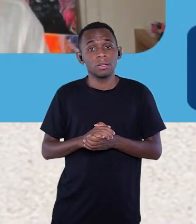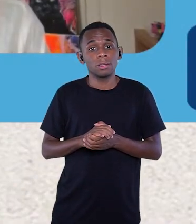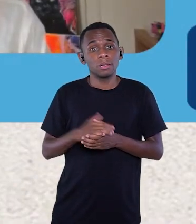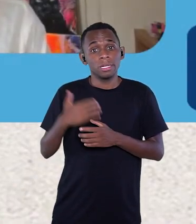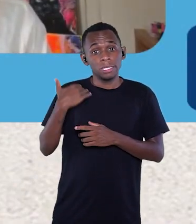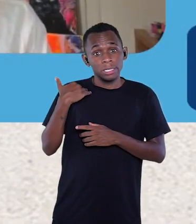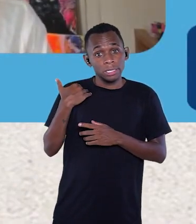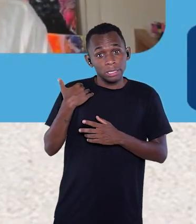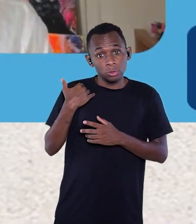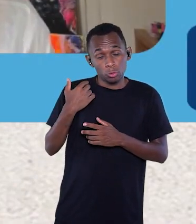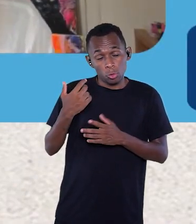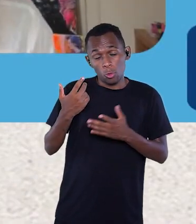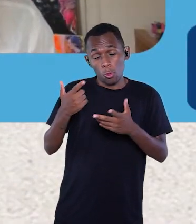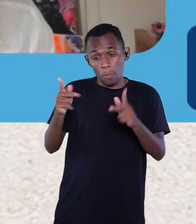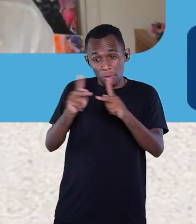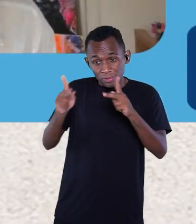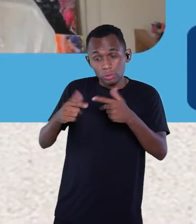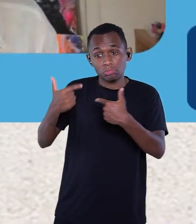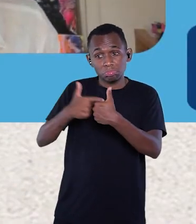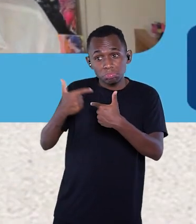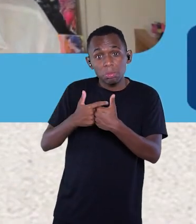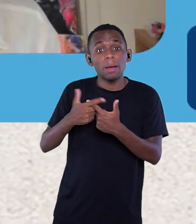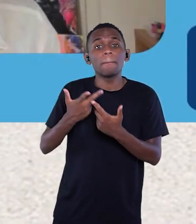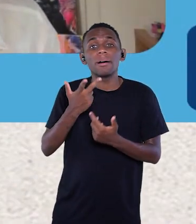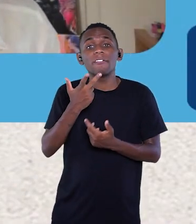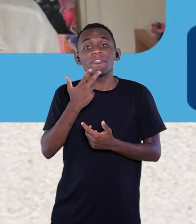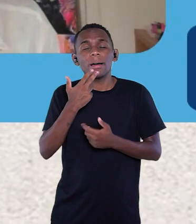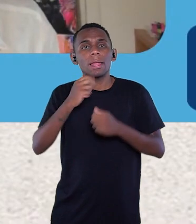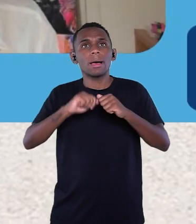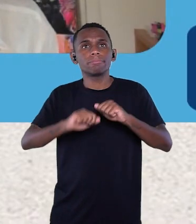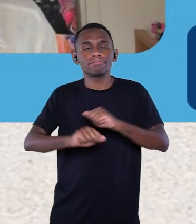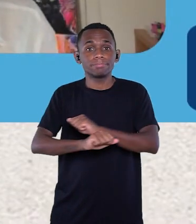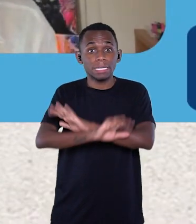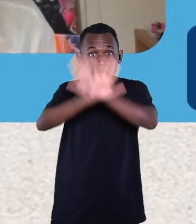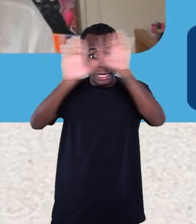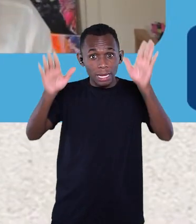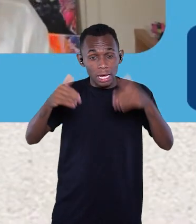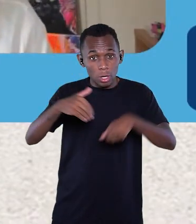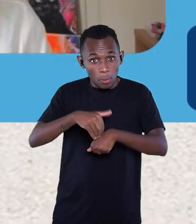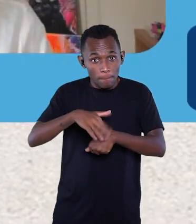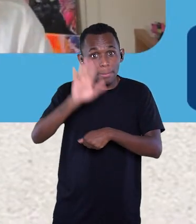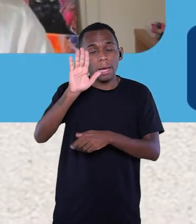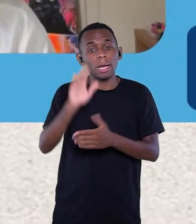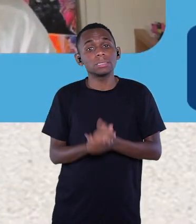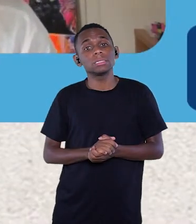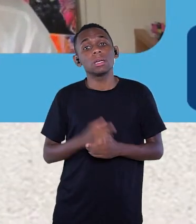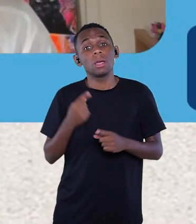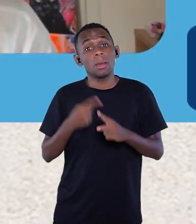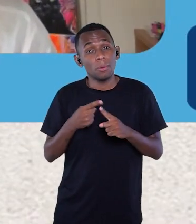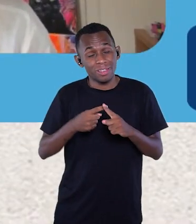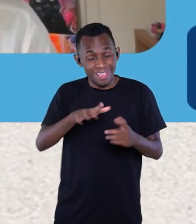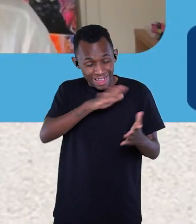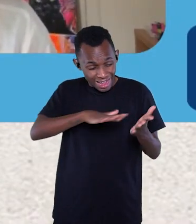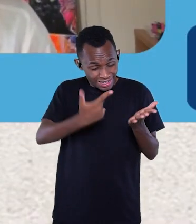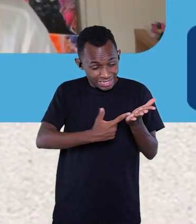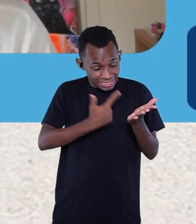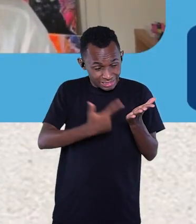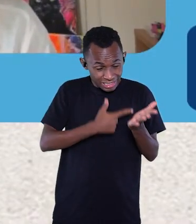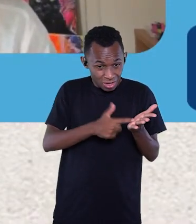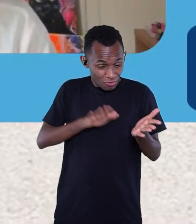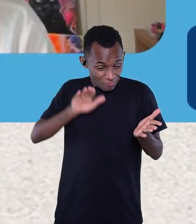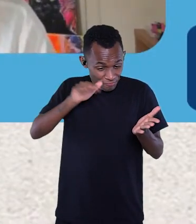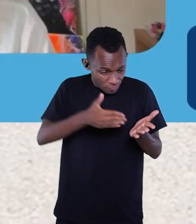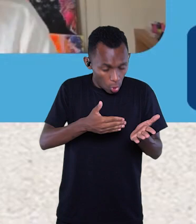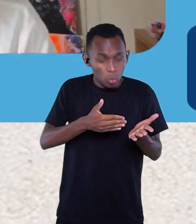chamou a atenção, né, para você falar mais amplamente, porque você trazia muito mais de literatura do que